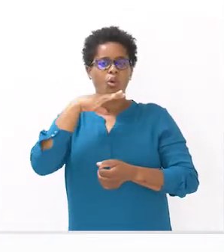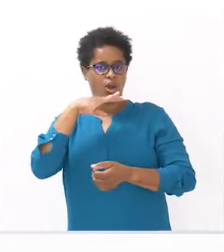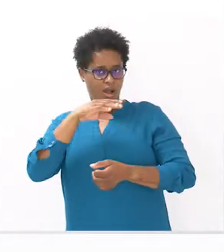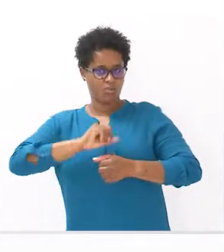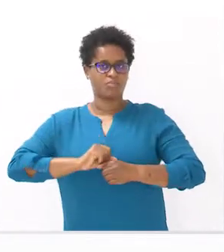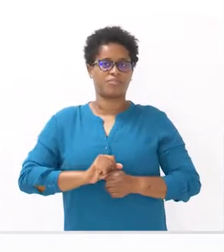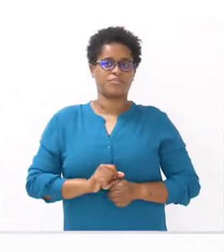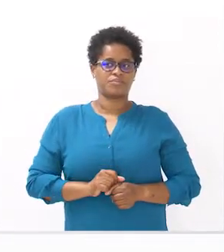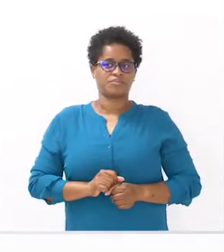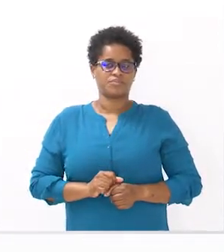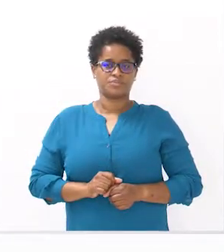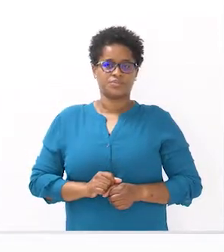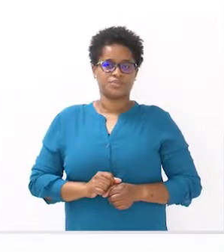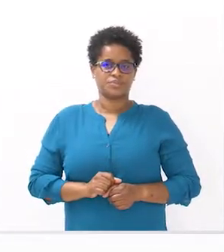cão.